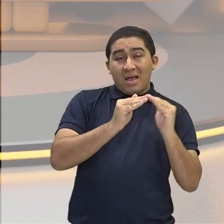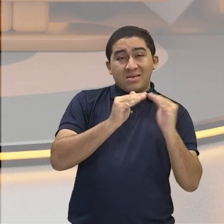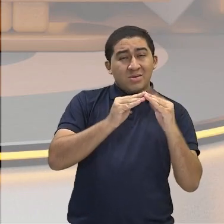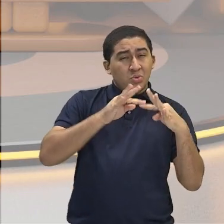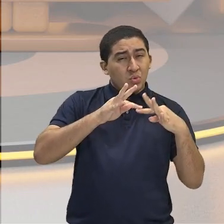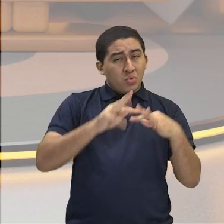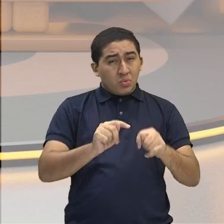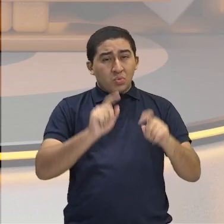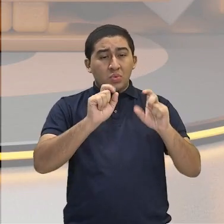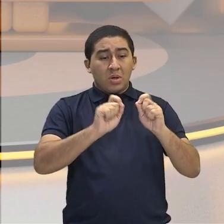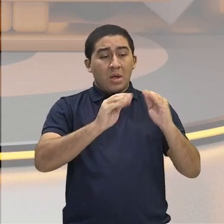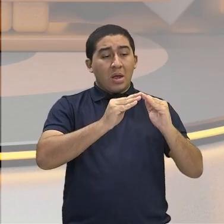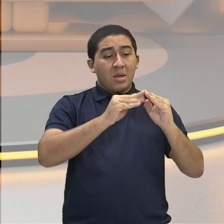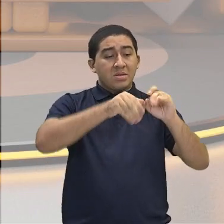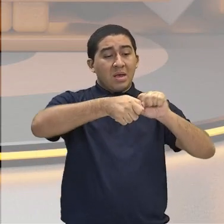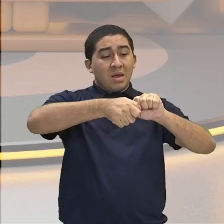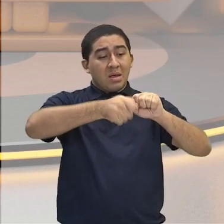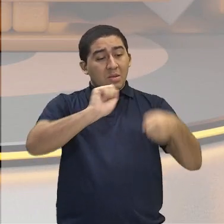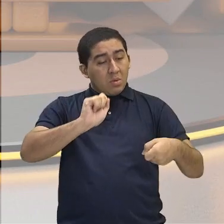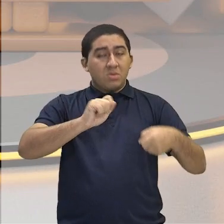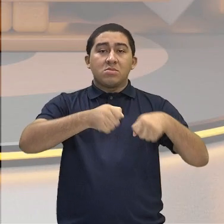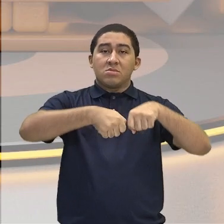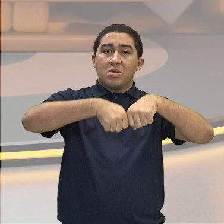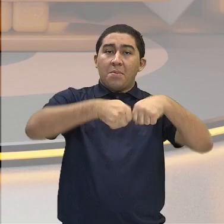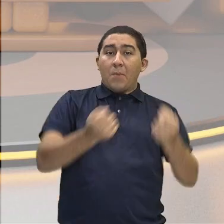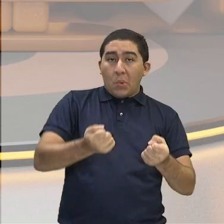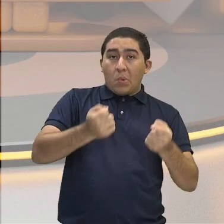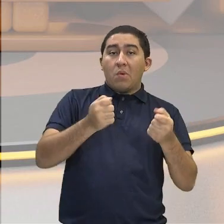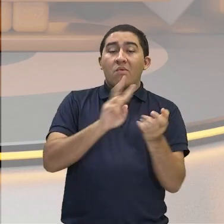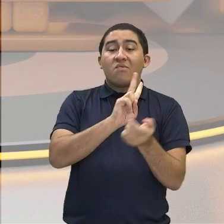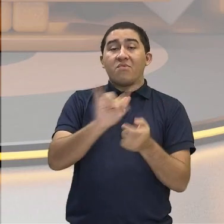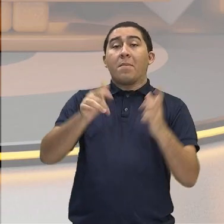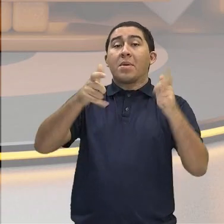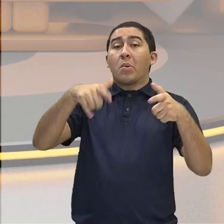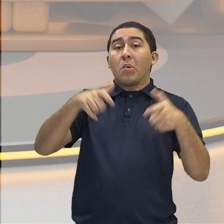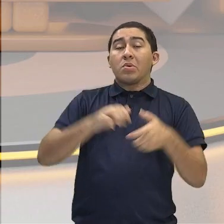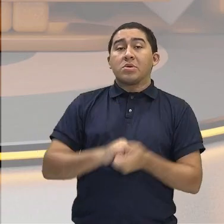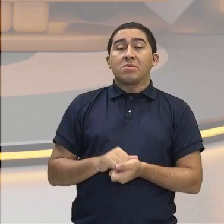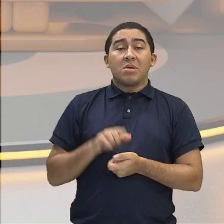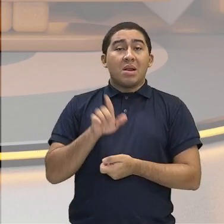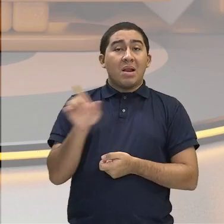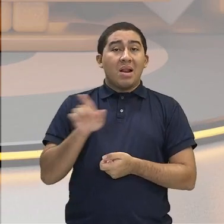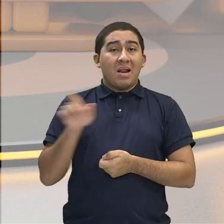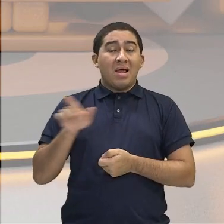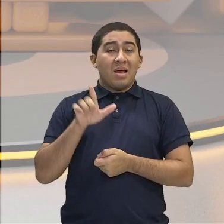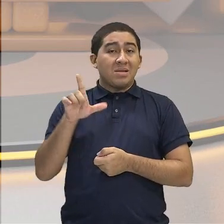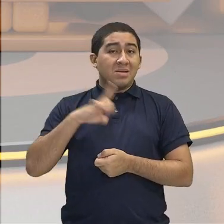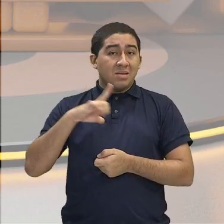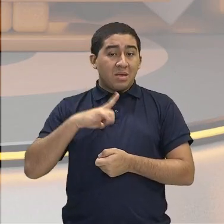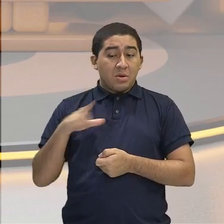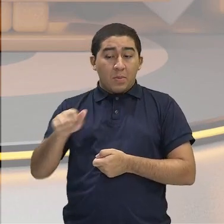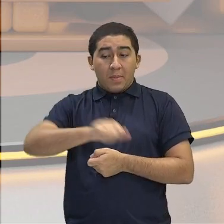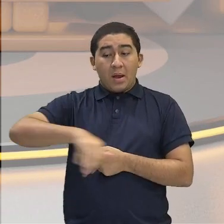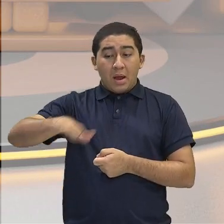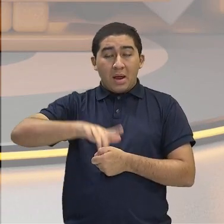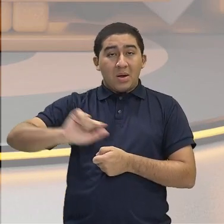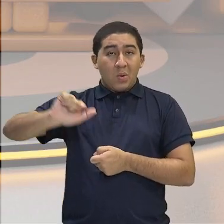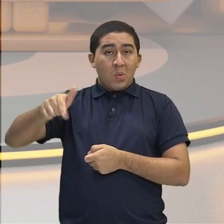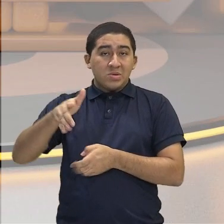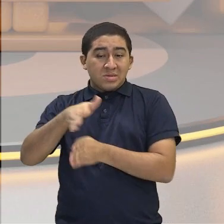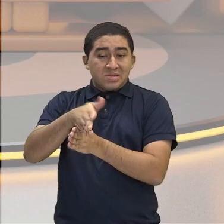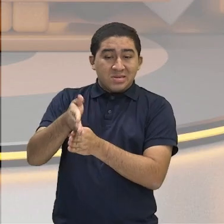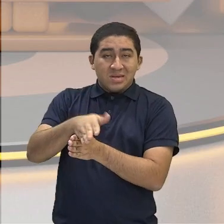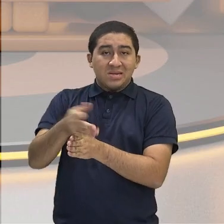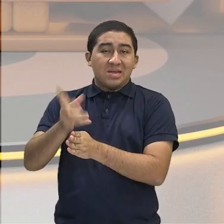e cortiços, né, destruídos, eles foram empurrados para a margem da cidade, dando início ali às